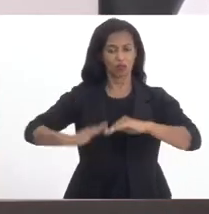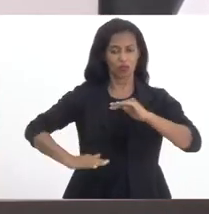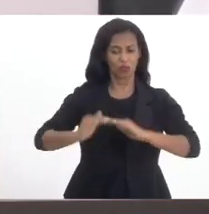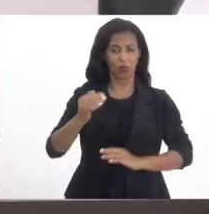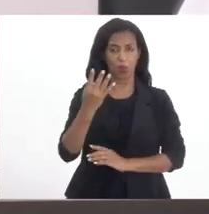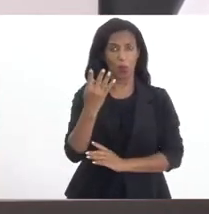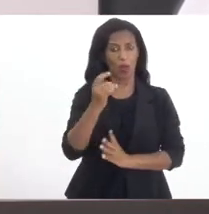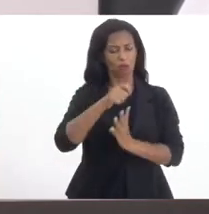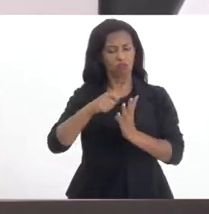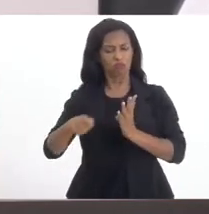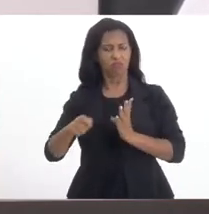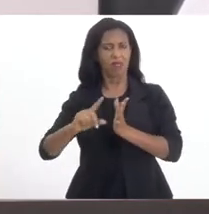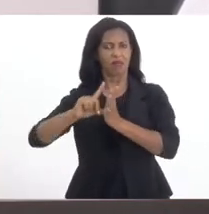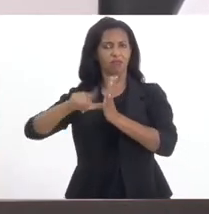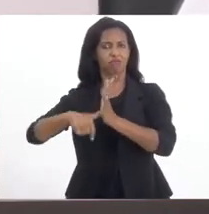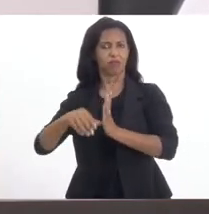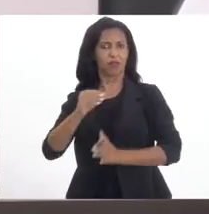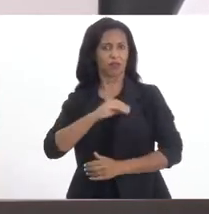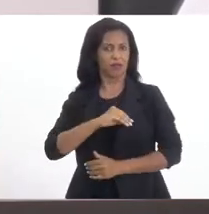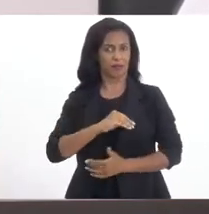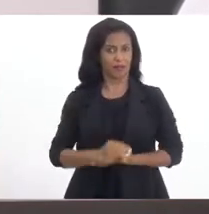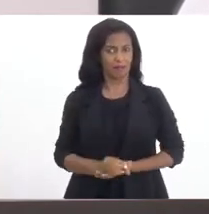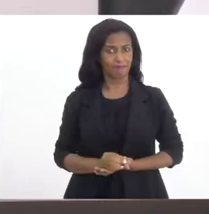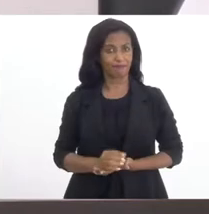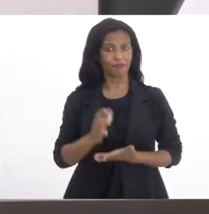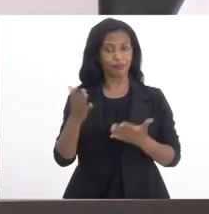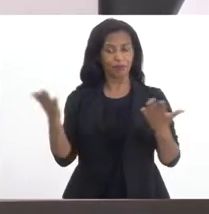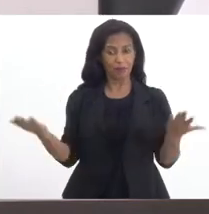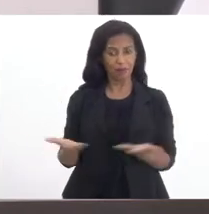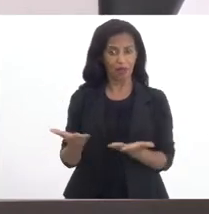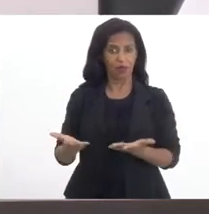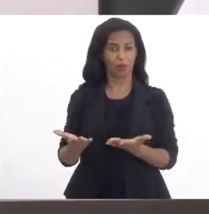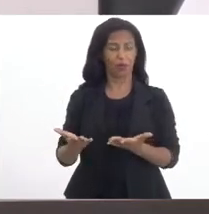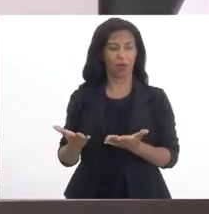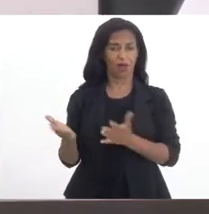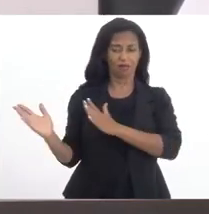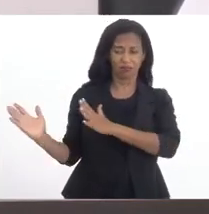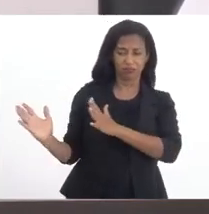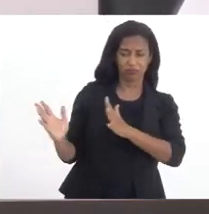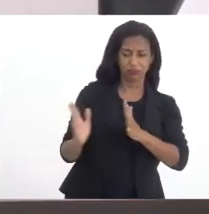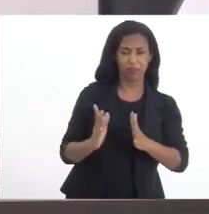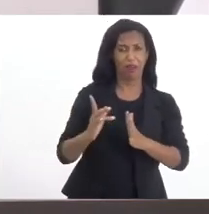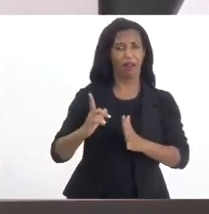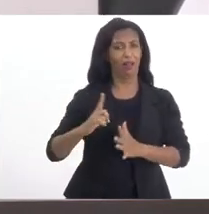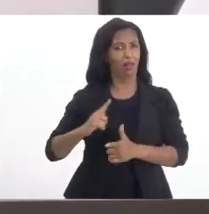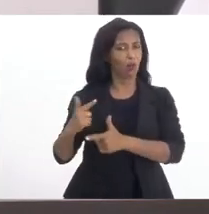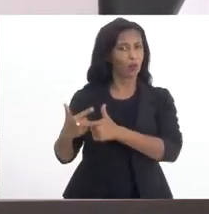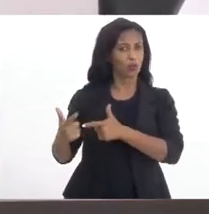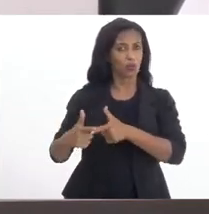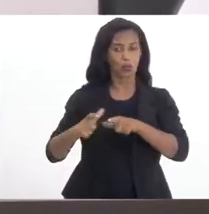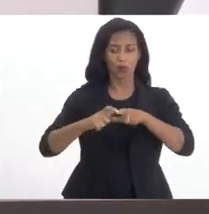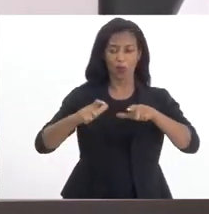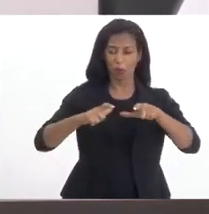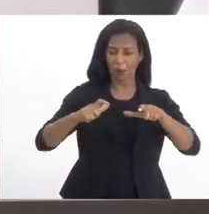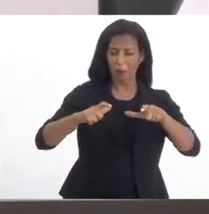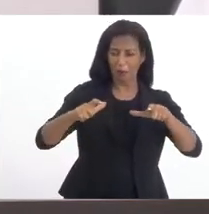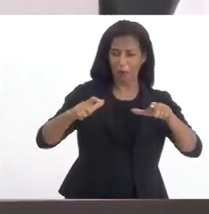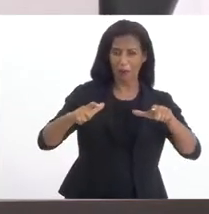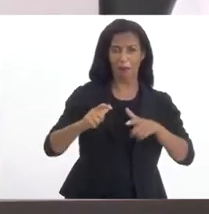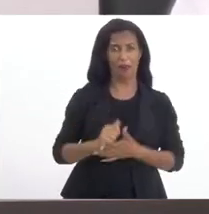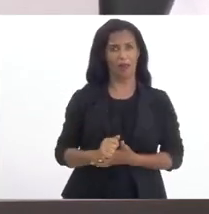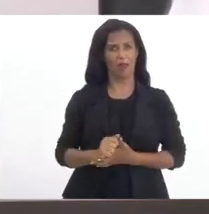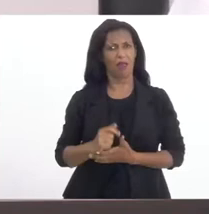para cá, a crise da UESO tem sido especialmente grande. Porque enquanto a gente vê nas outras instituições universitárias, na